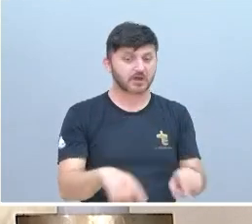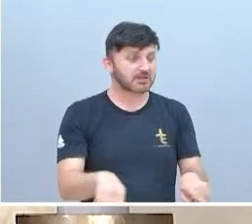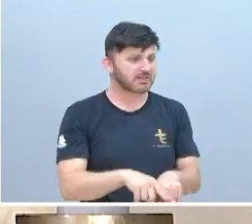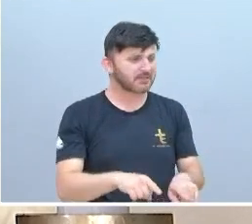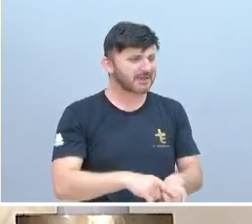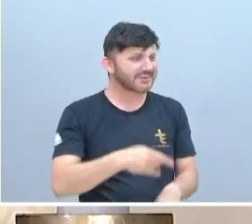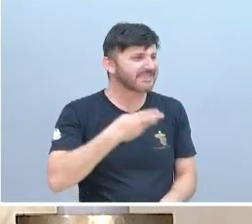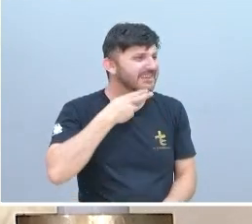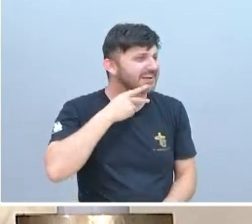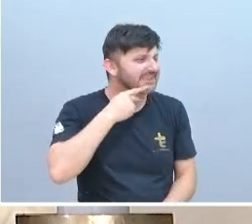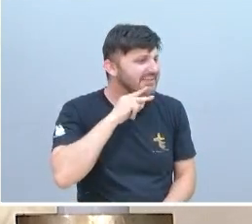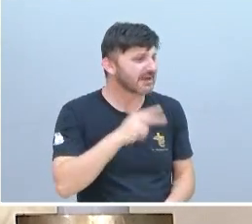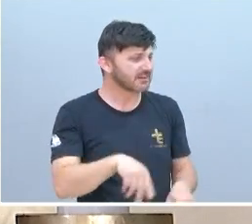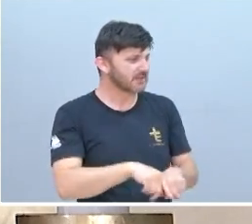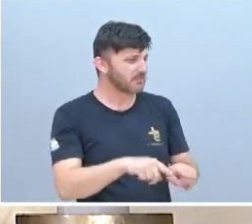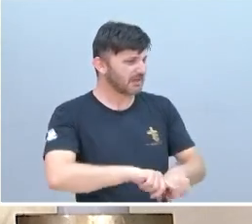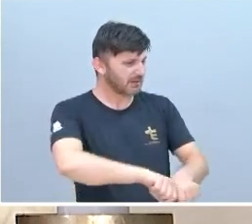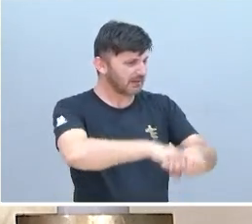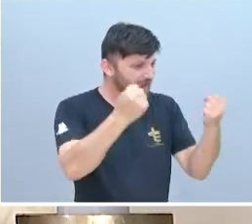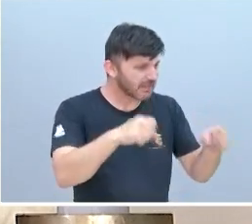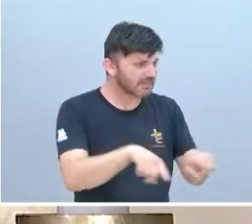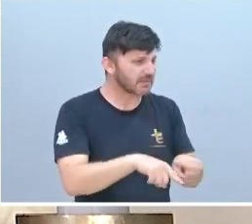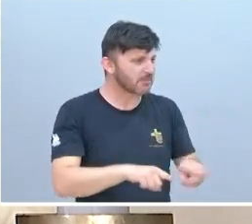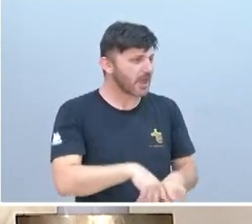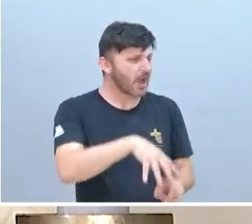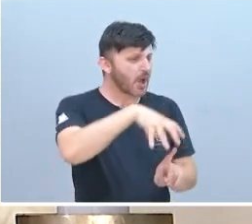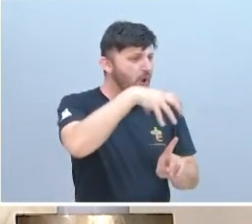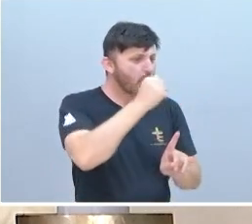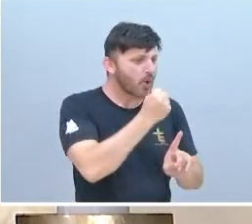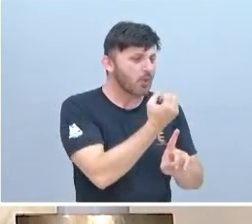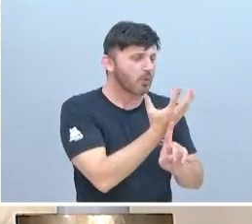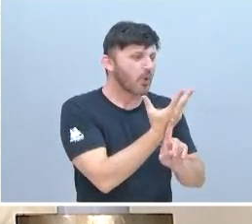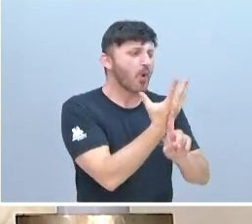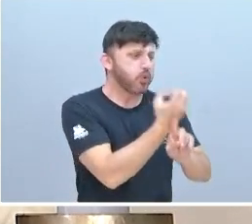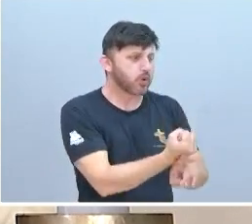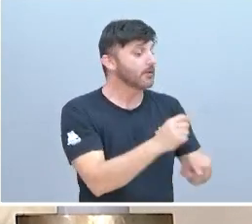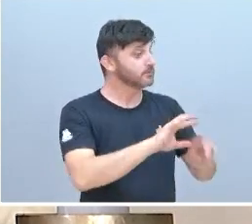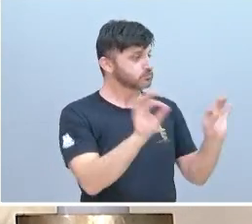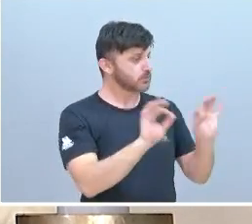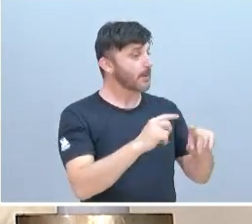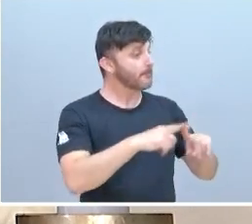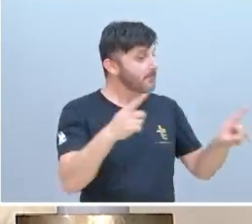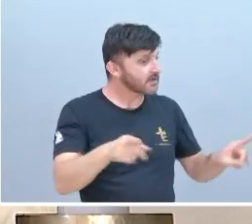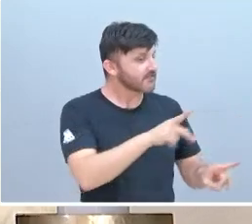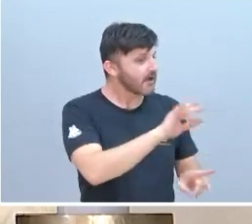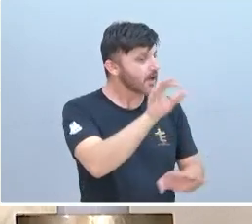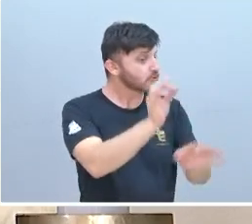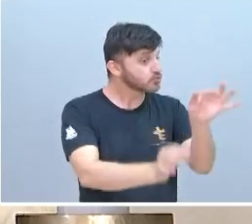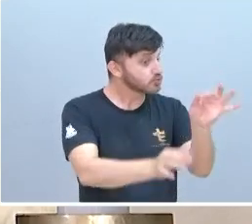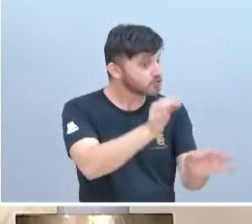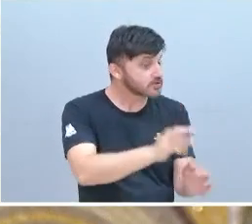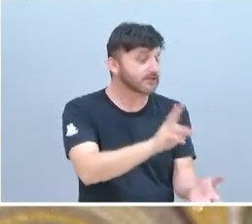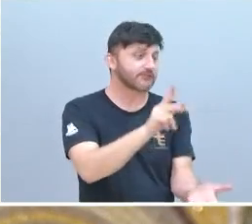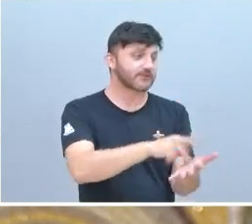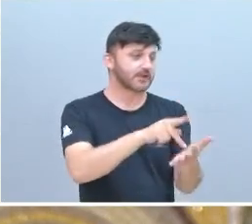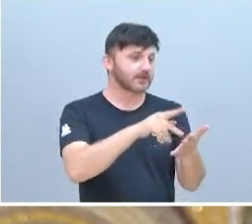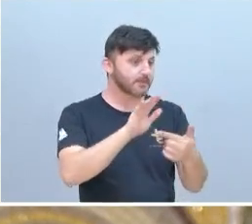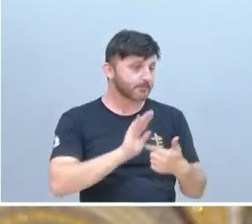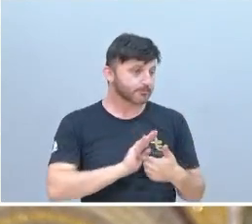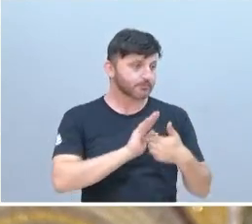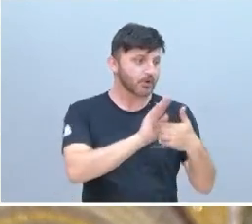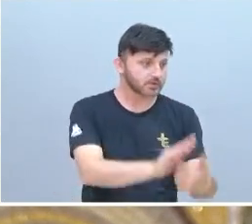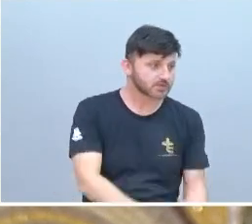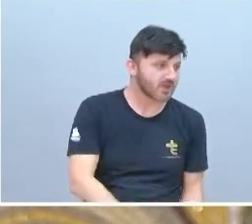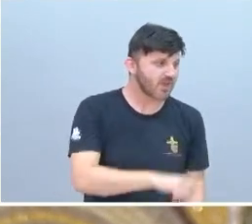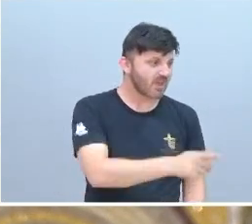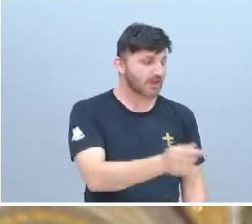rachada, nem apaga um pavio que ainda fumega, mas promoverá o julgamento para obter a verdade. não